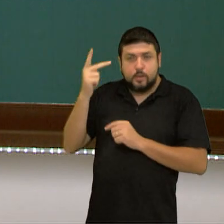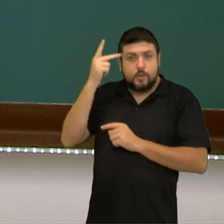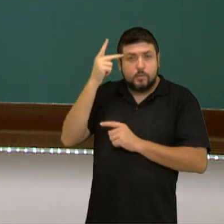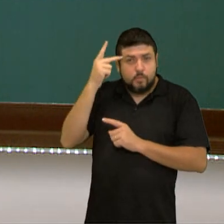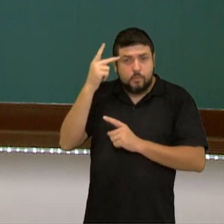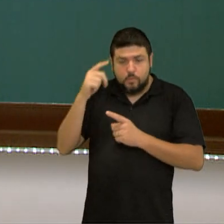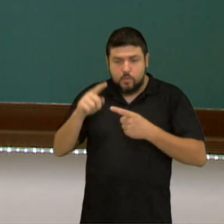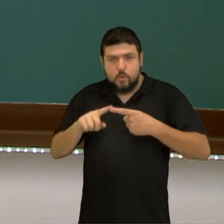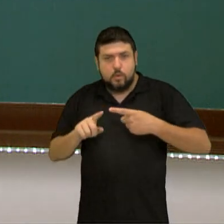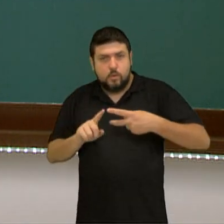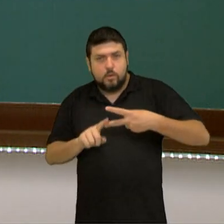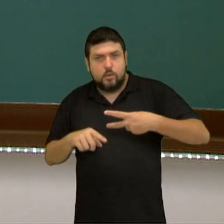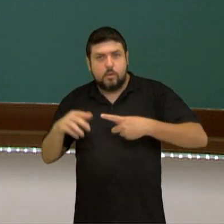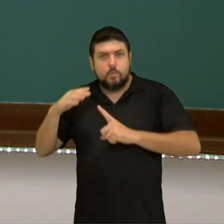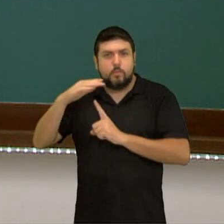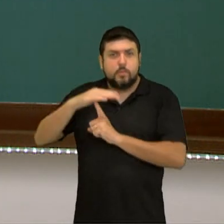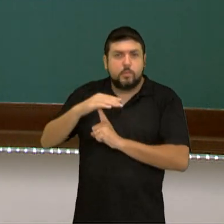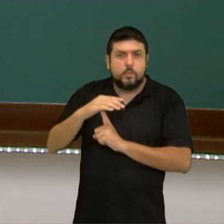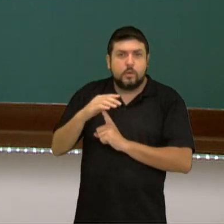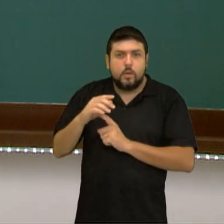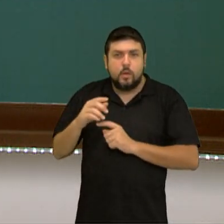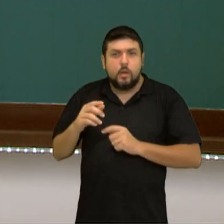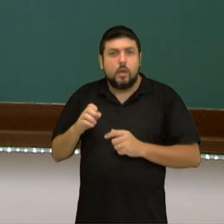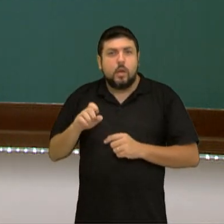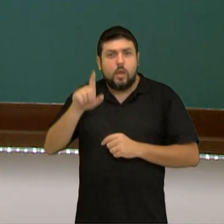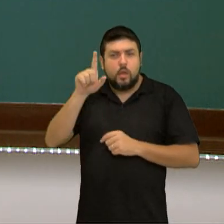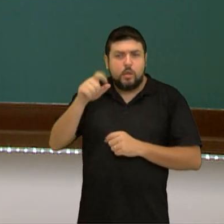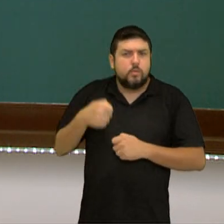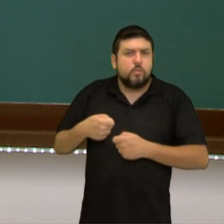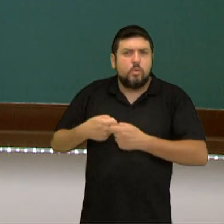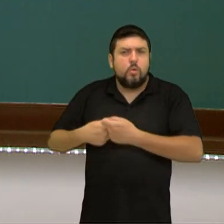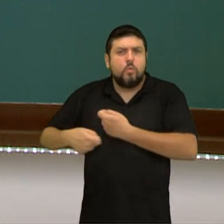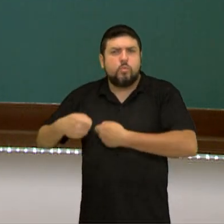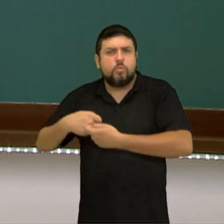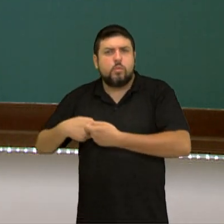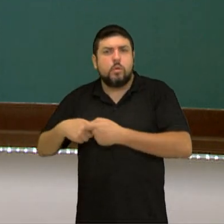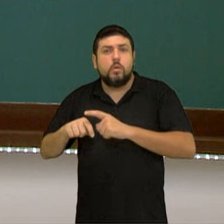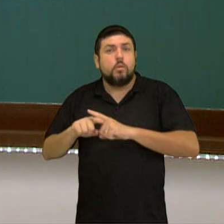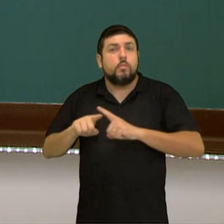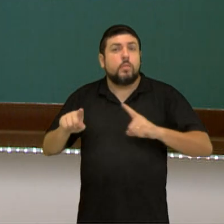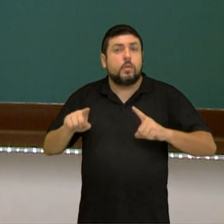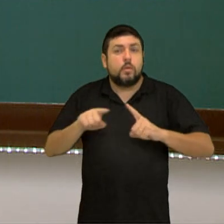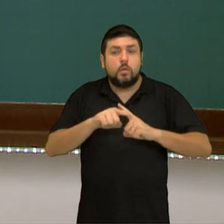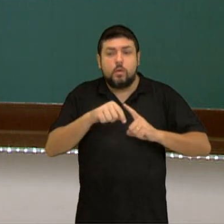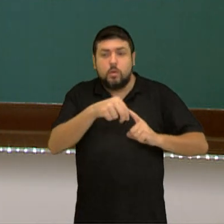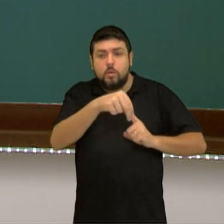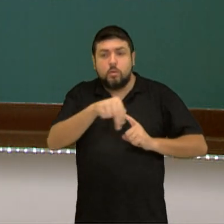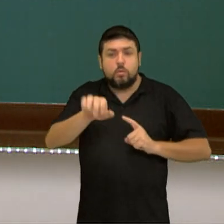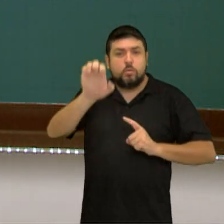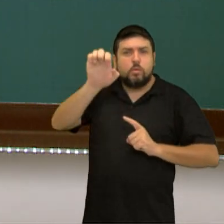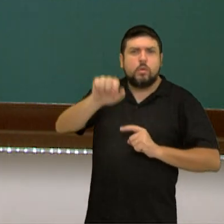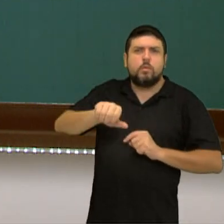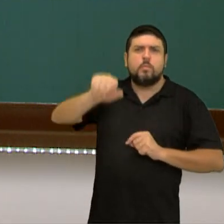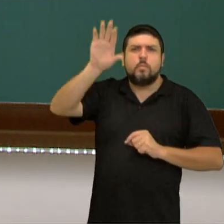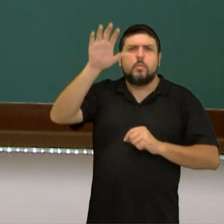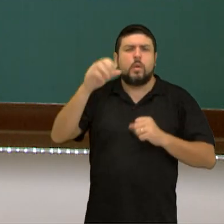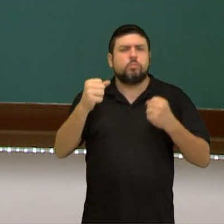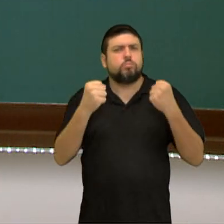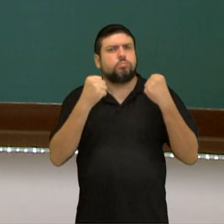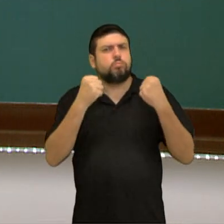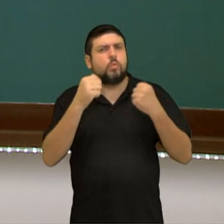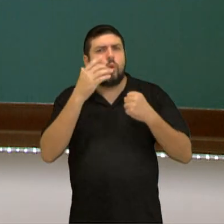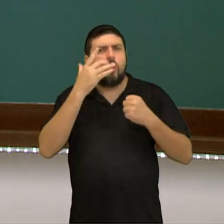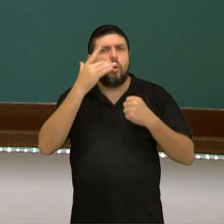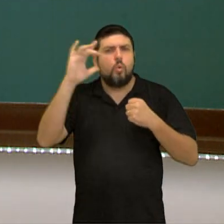esse poder do comércio, que era da cana e e das Minas, né?